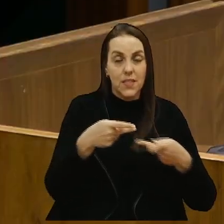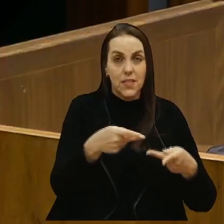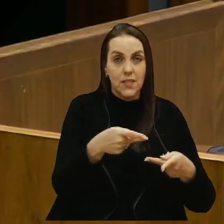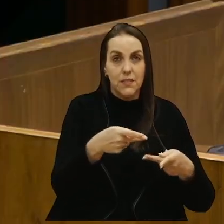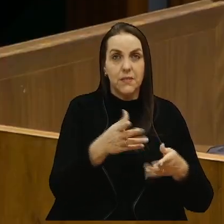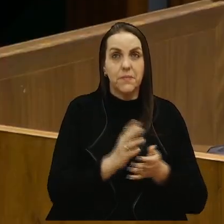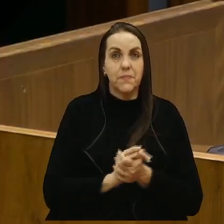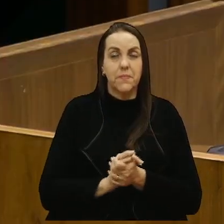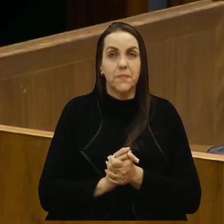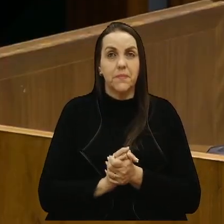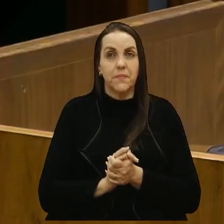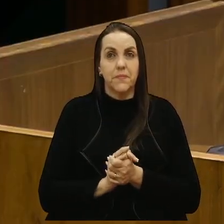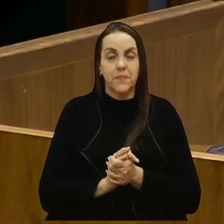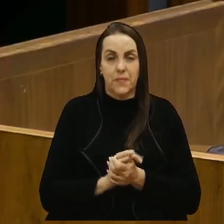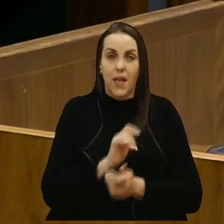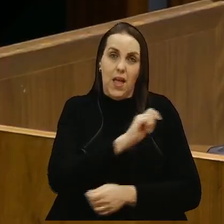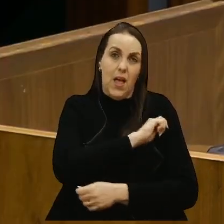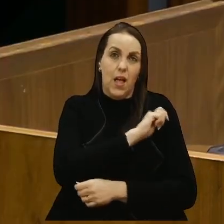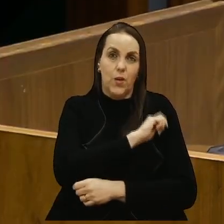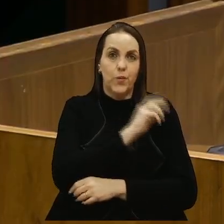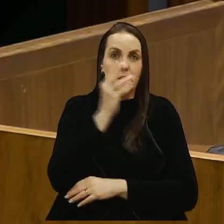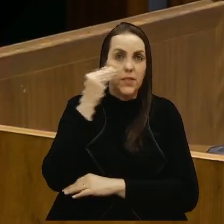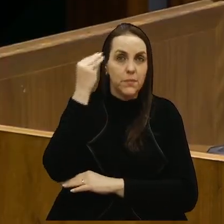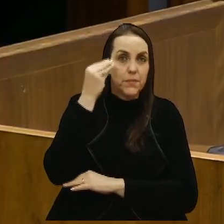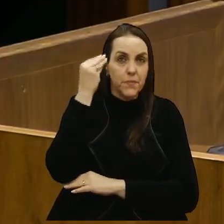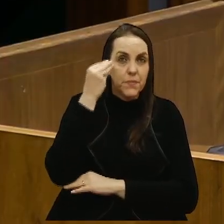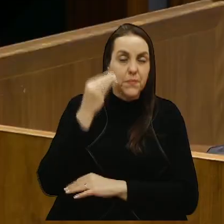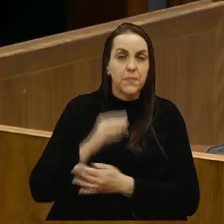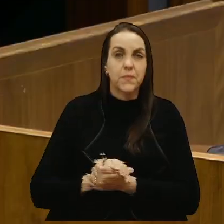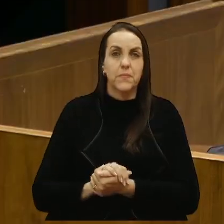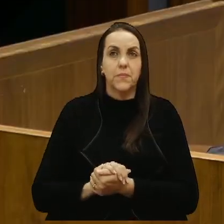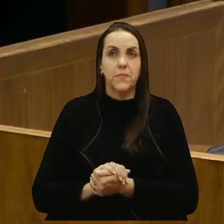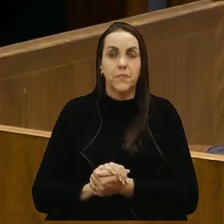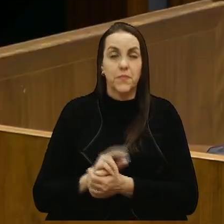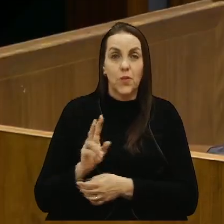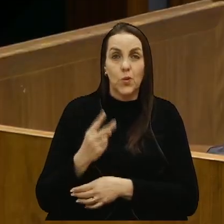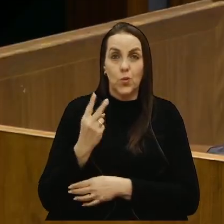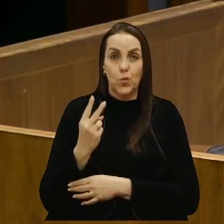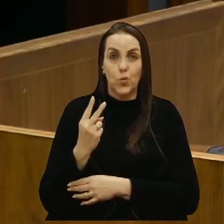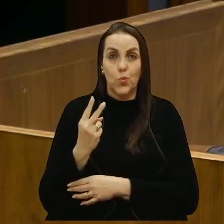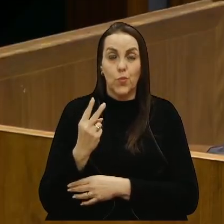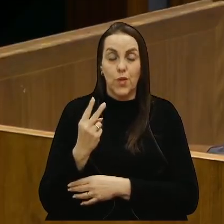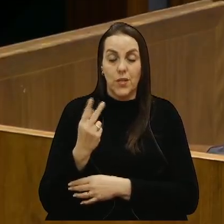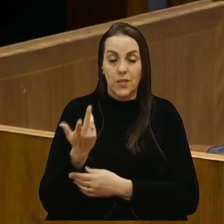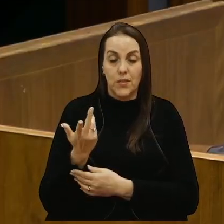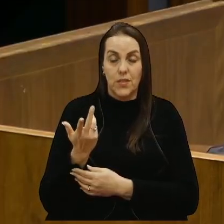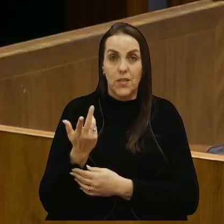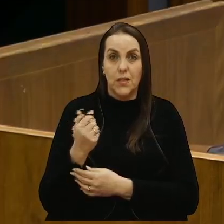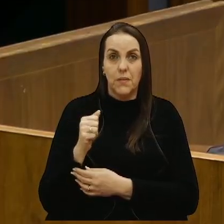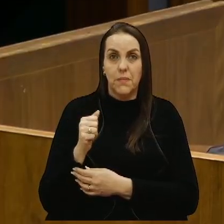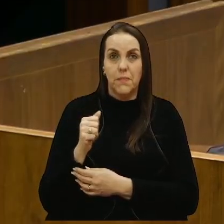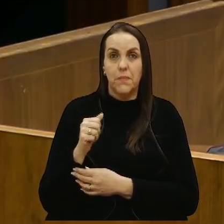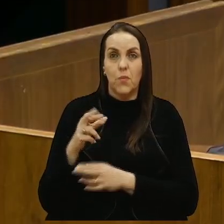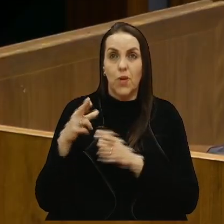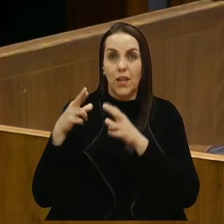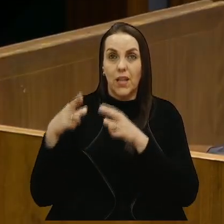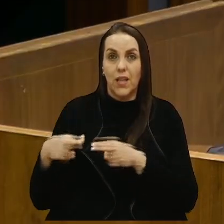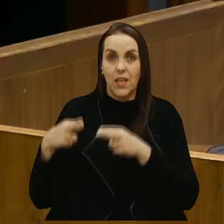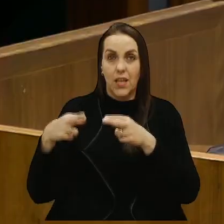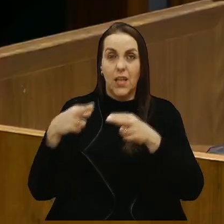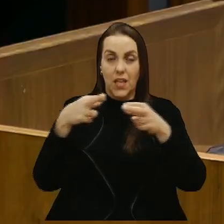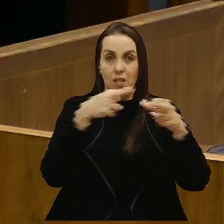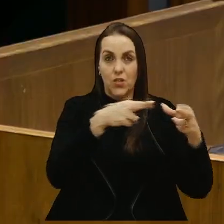essas estudantes de psicologia. São 2 por cada região da cidade. Por cada é ótimo,